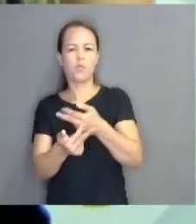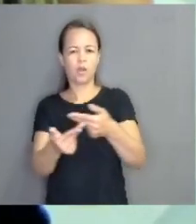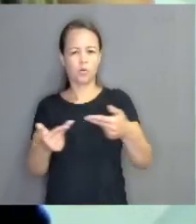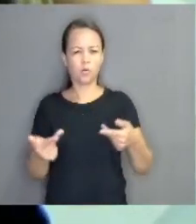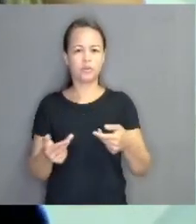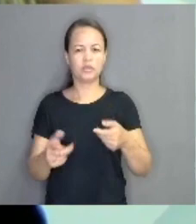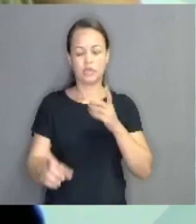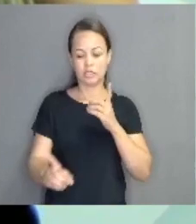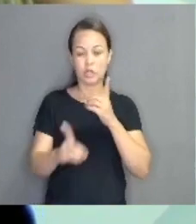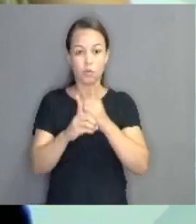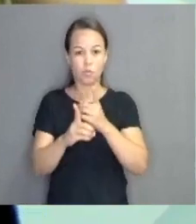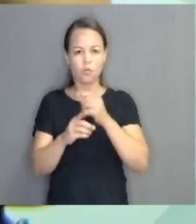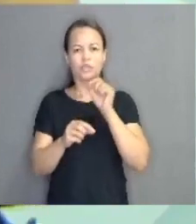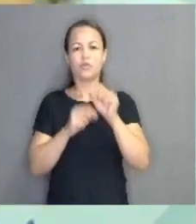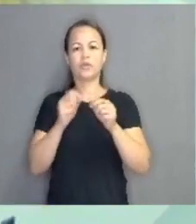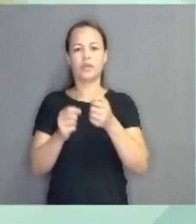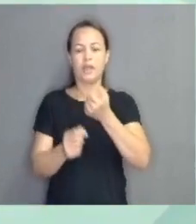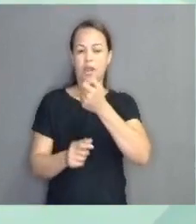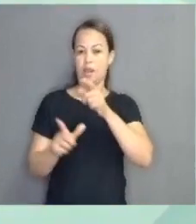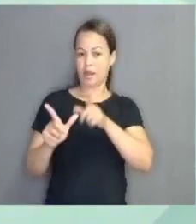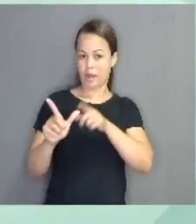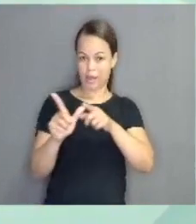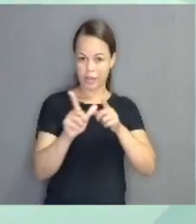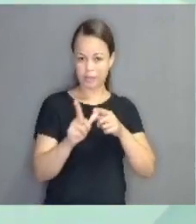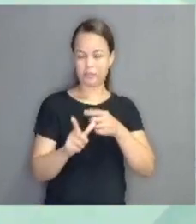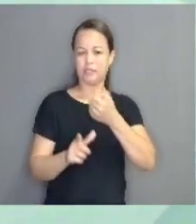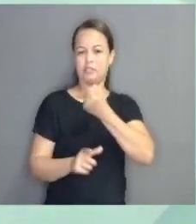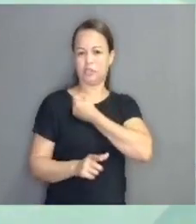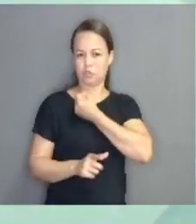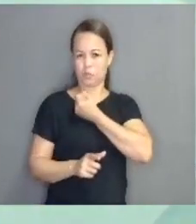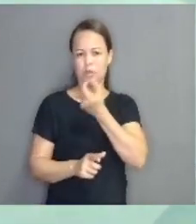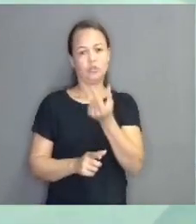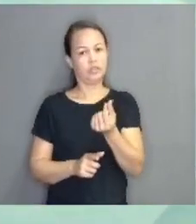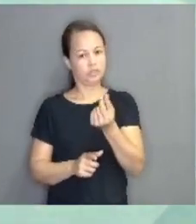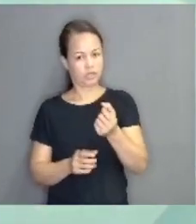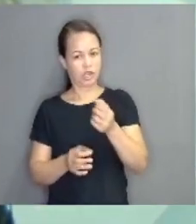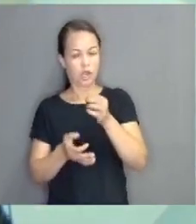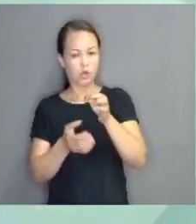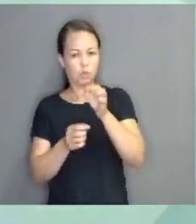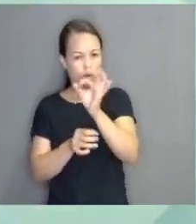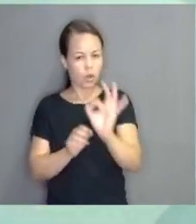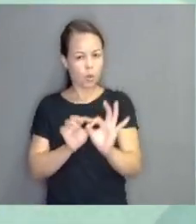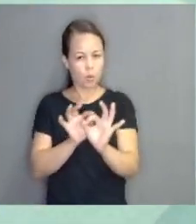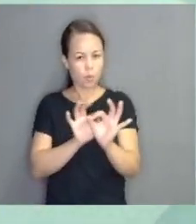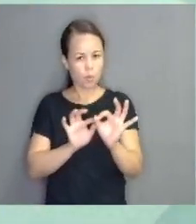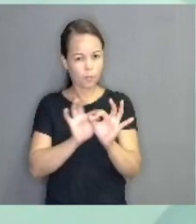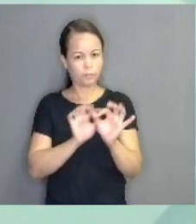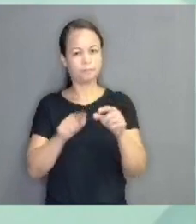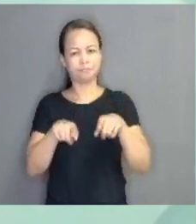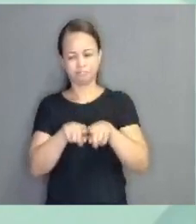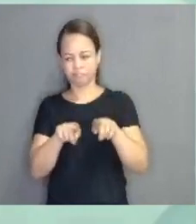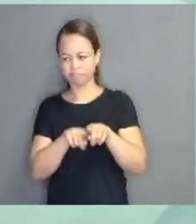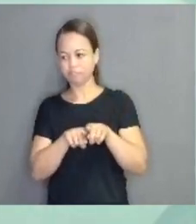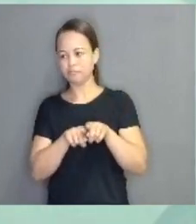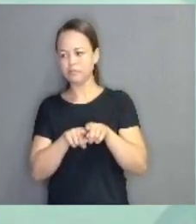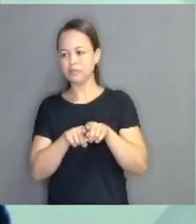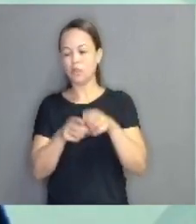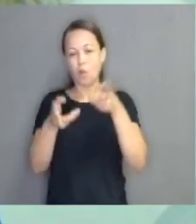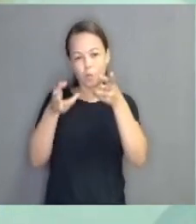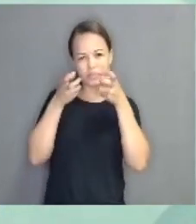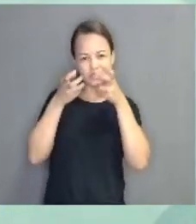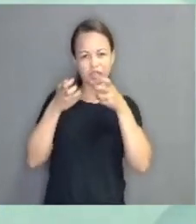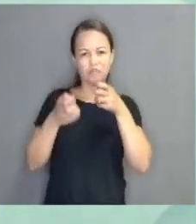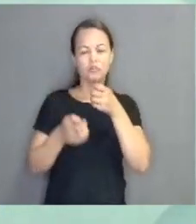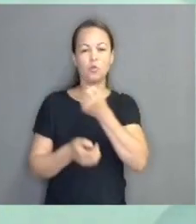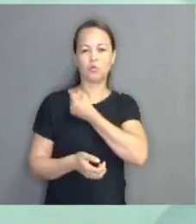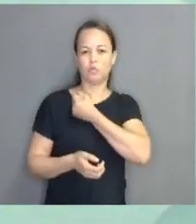gente encontra letras e números nas nossas cédulas e moedas. Observa aqui, esse número 100.